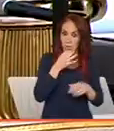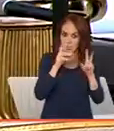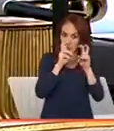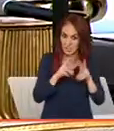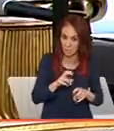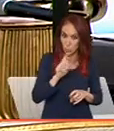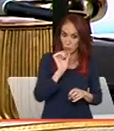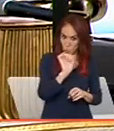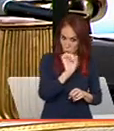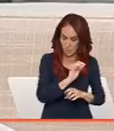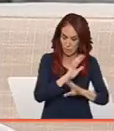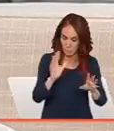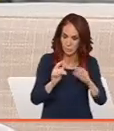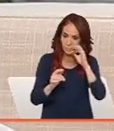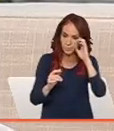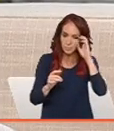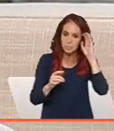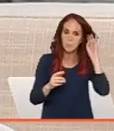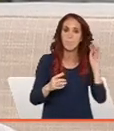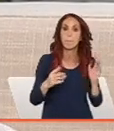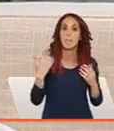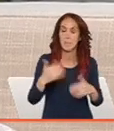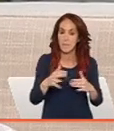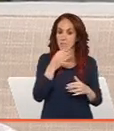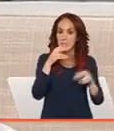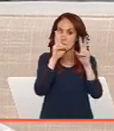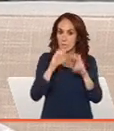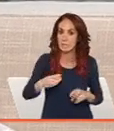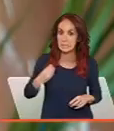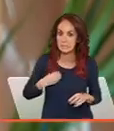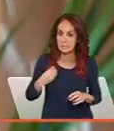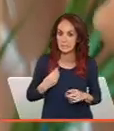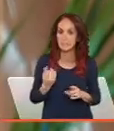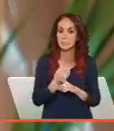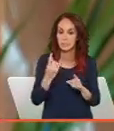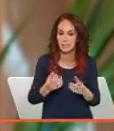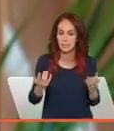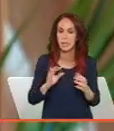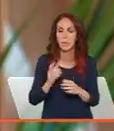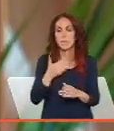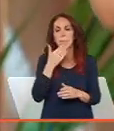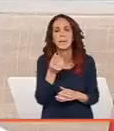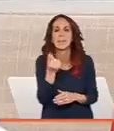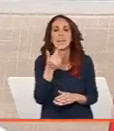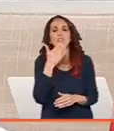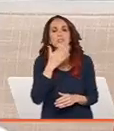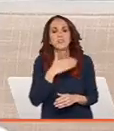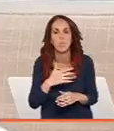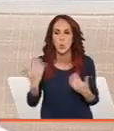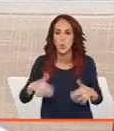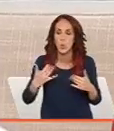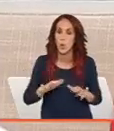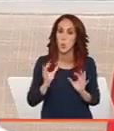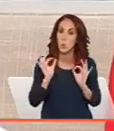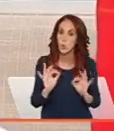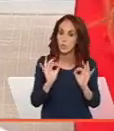Ou vais falar de um assunto que a mim me preocupa imenso, porque acho que os portugueses são um bocadinho destravados no que diz respeito ao crédito, não é? São, e é um presente